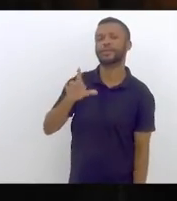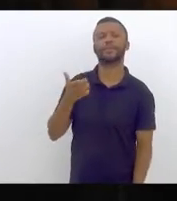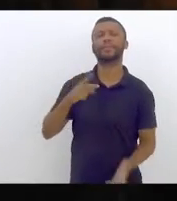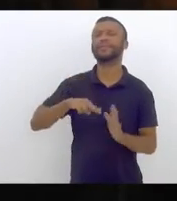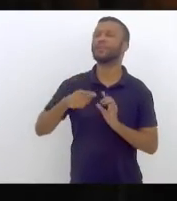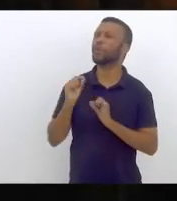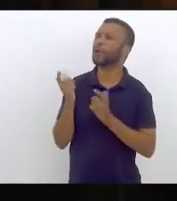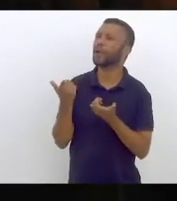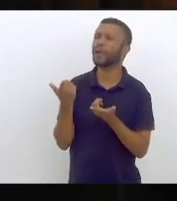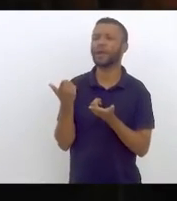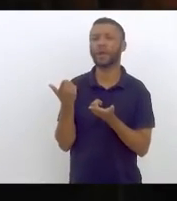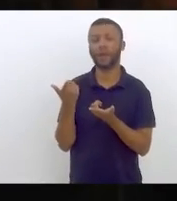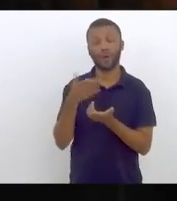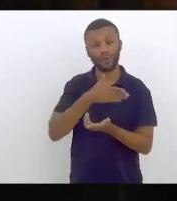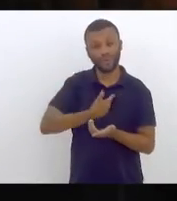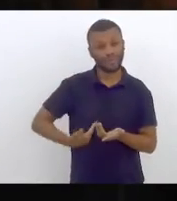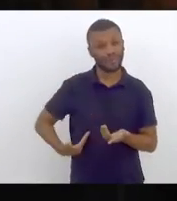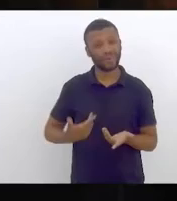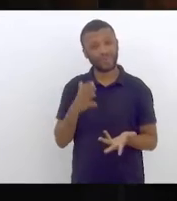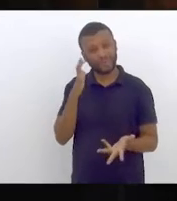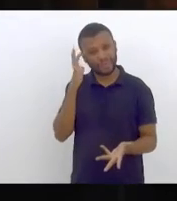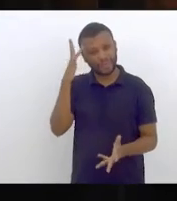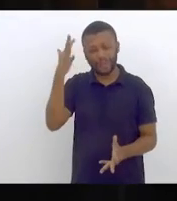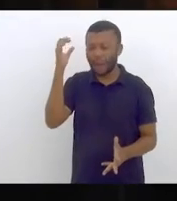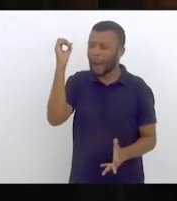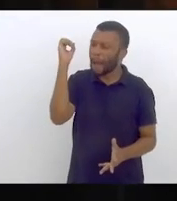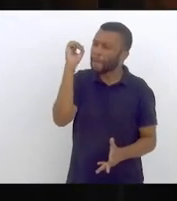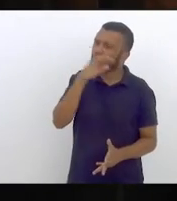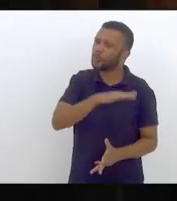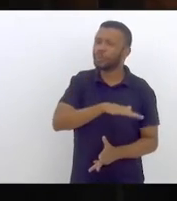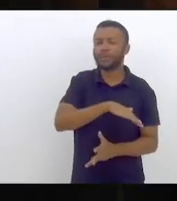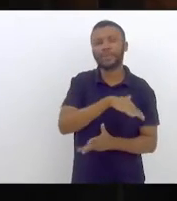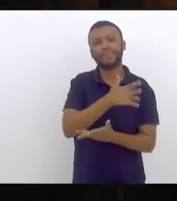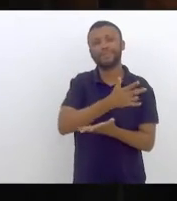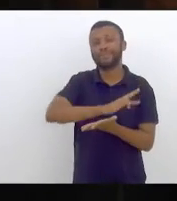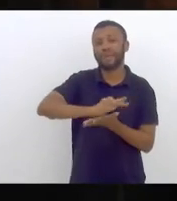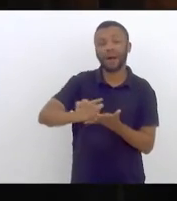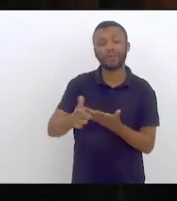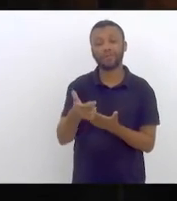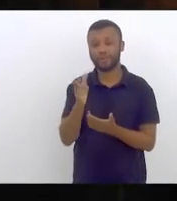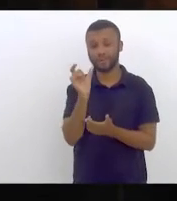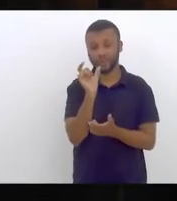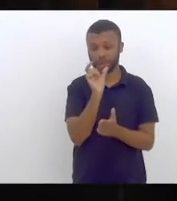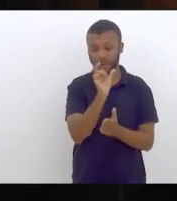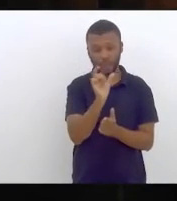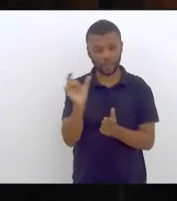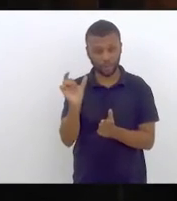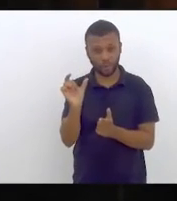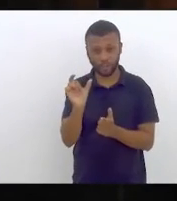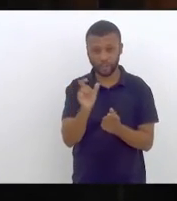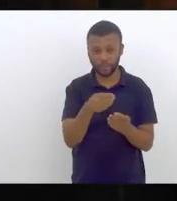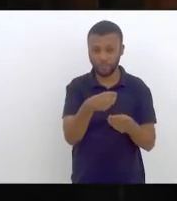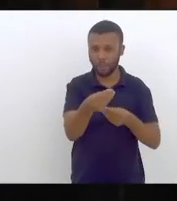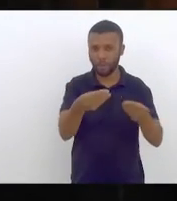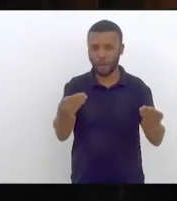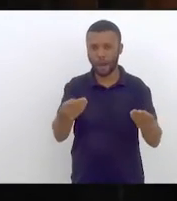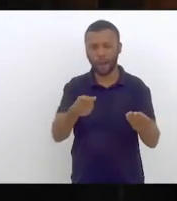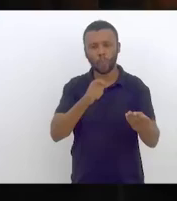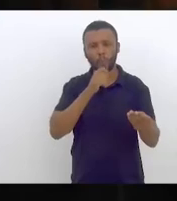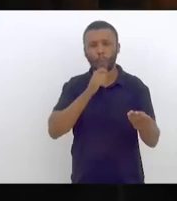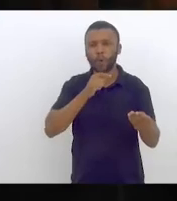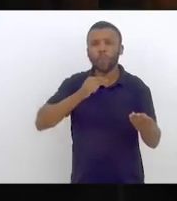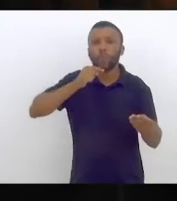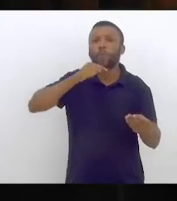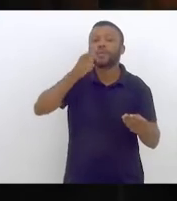situação absurda, porque muitos cartões não chegaram, teve um processo, inclusive, de corrupção,